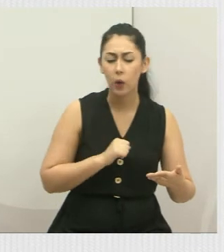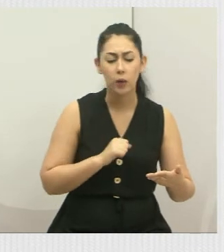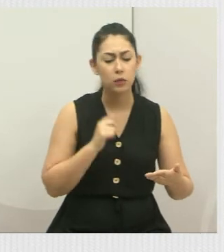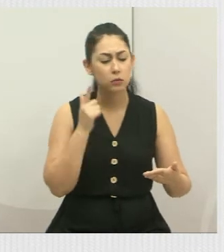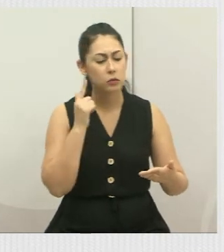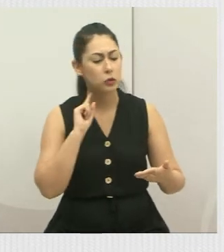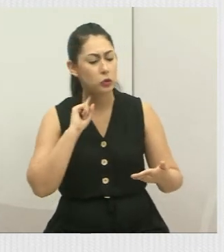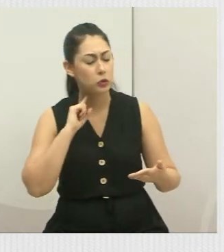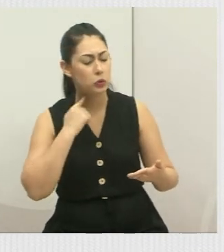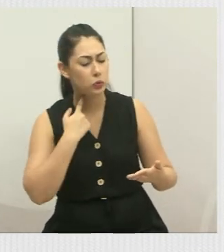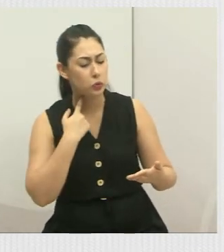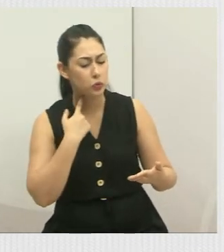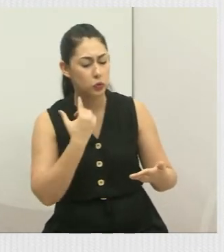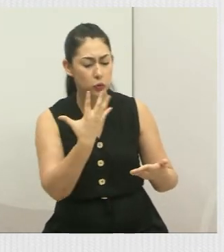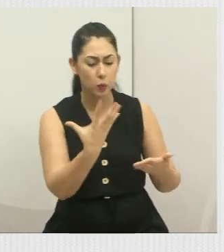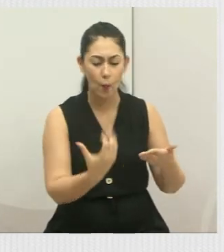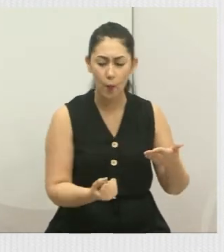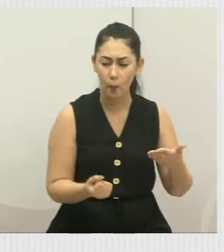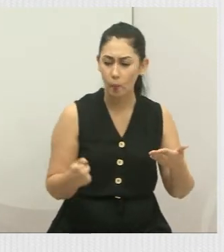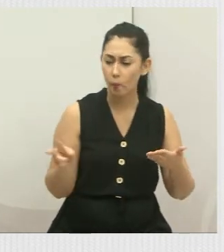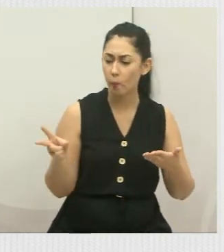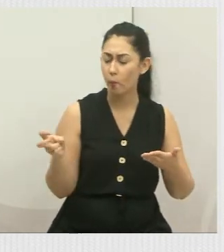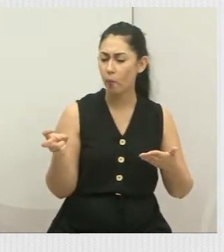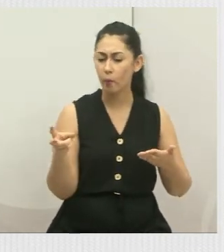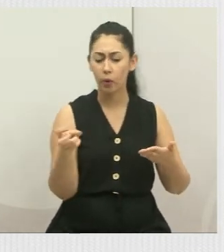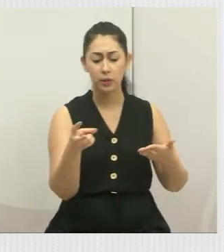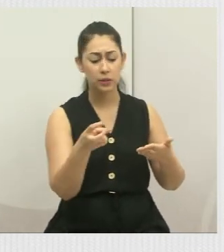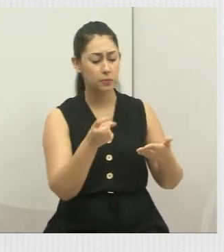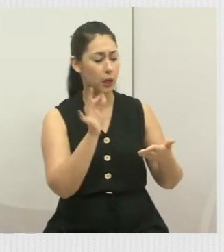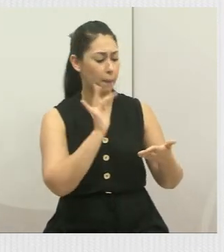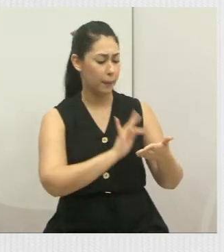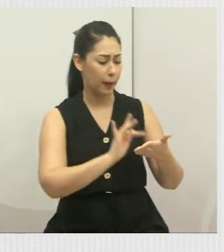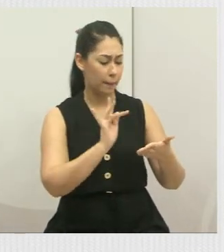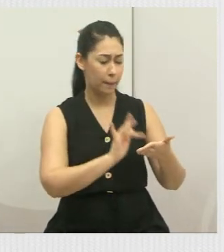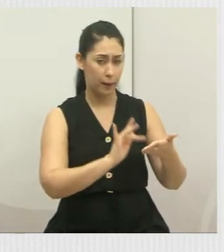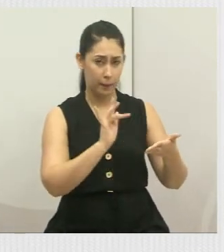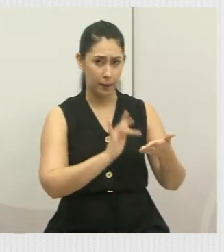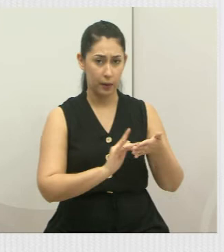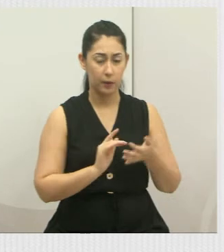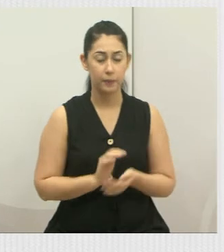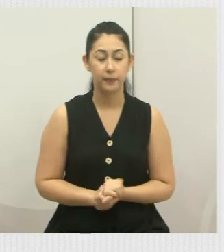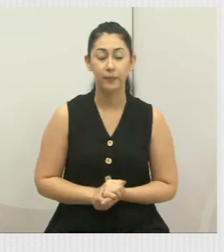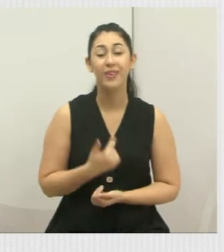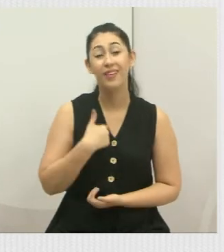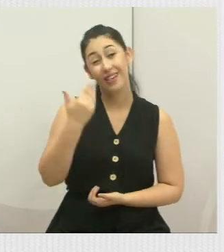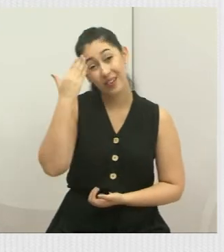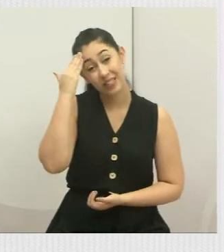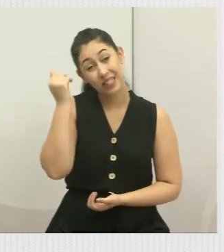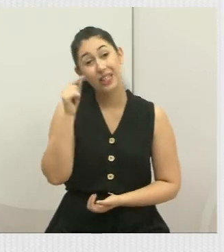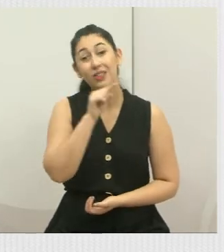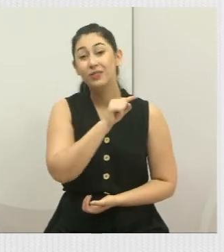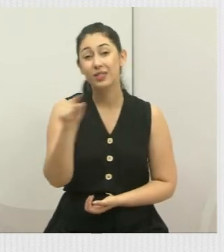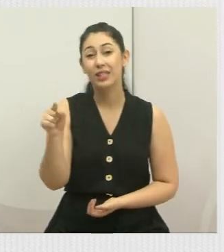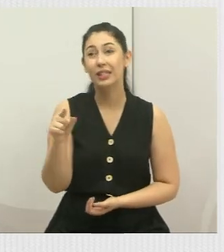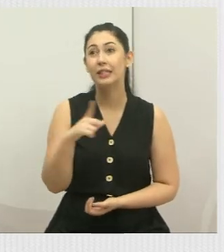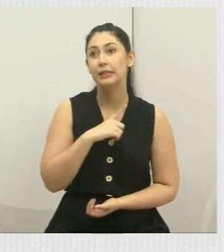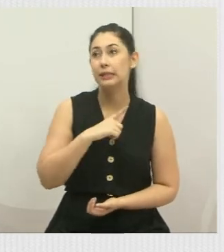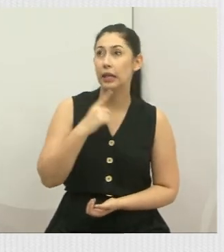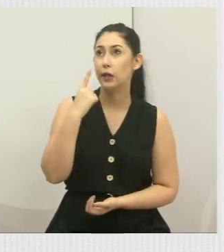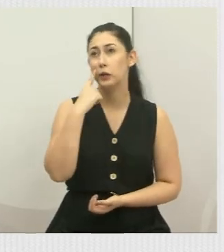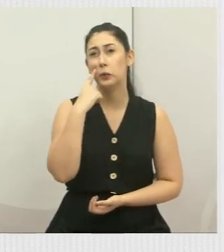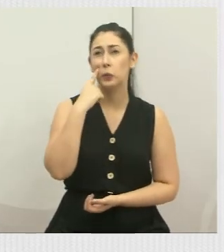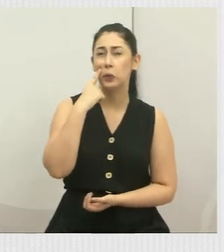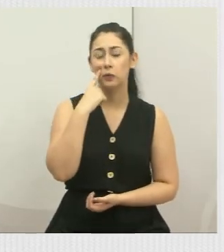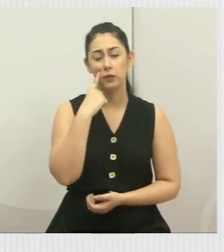pouco pior a questão de drenagem, ou melhor, ou a questão de resíduos, tudo bem? Eu sei que vocês devem ter algumas dúvidas que vocês vão